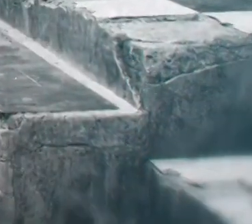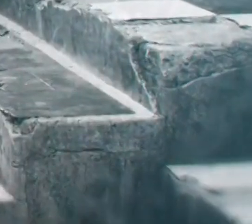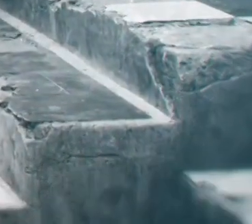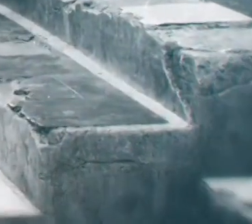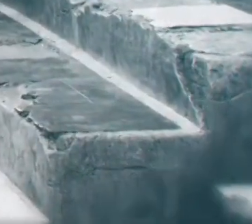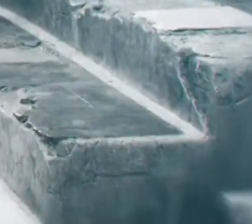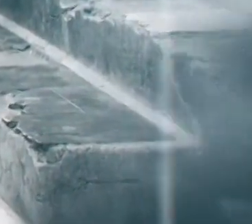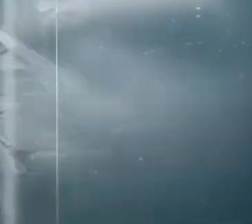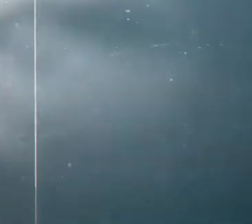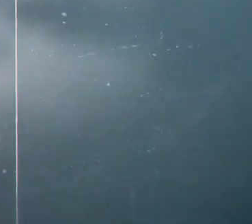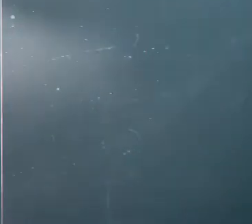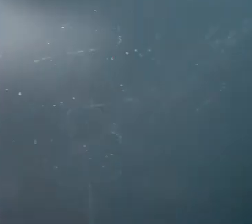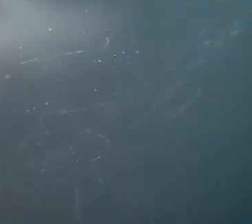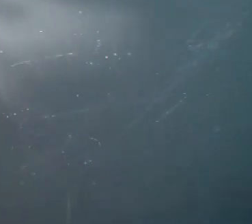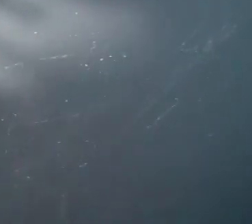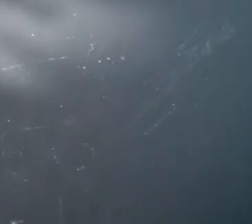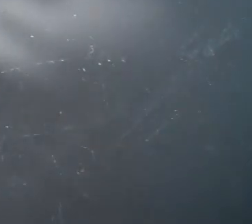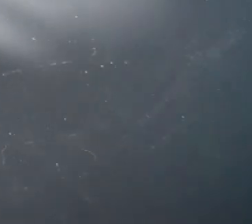químicos